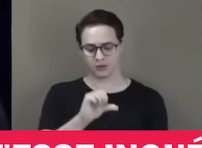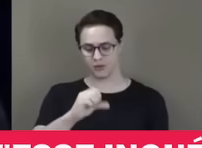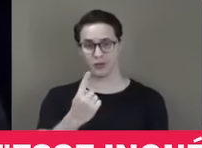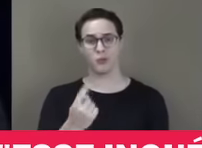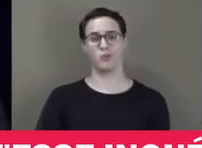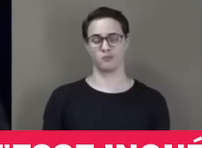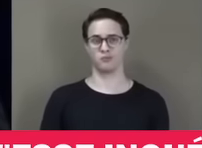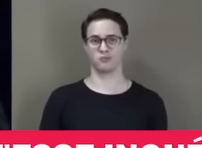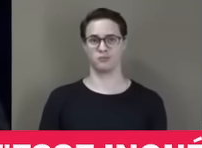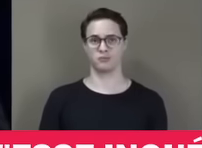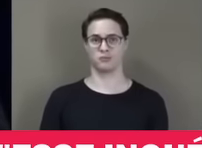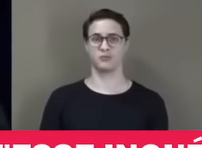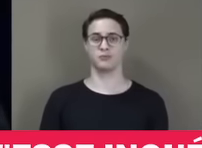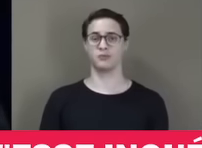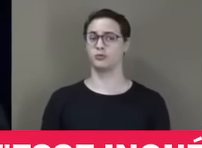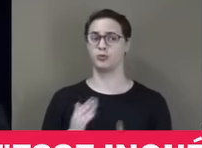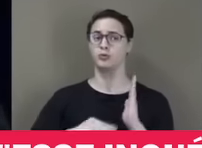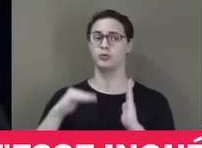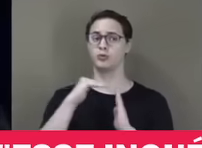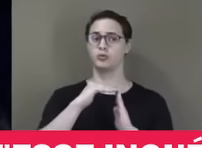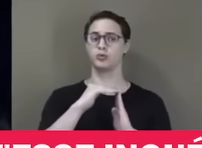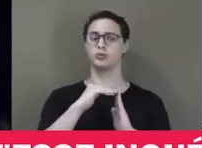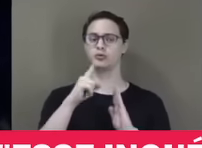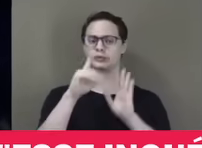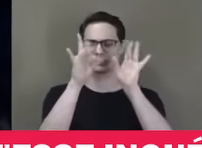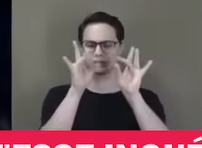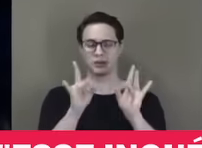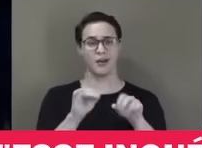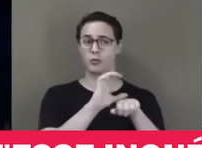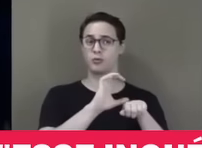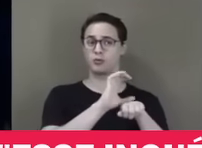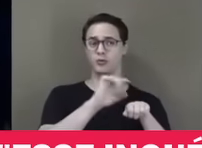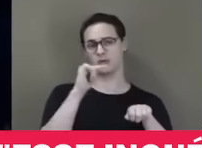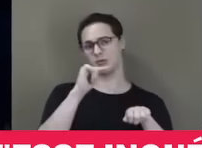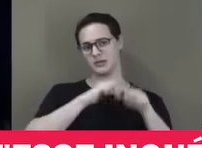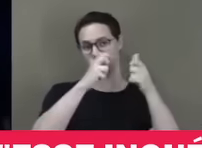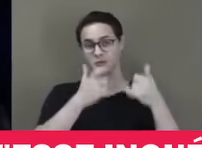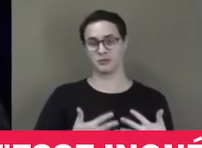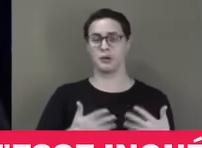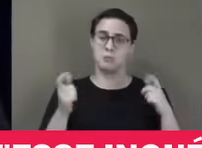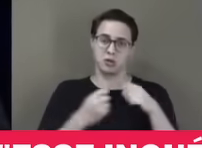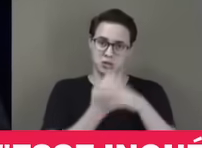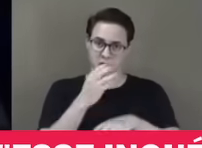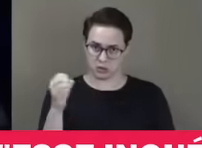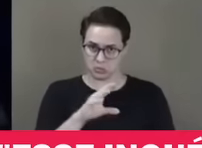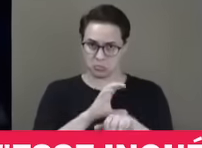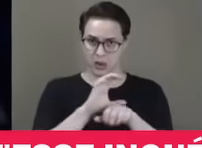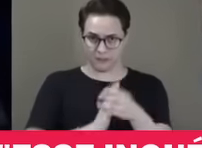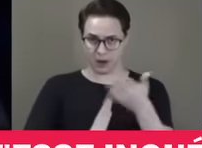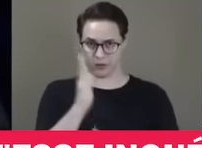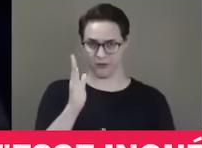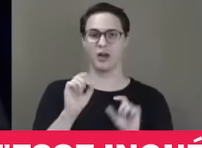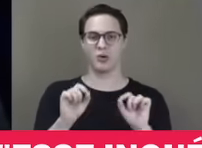1891. E está tudo isso definido como cláusula pétrea. Pode ter uma nova constituinte? Pode. Para aprovar o parlamentarismo?